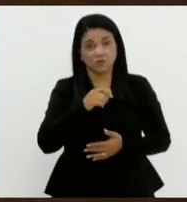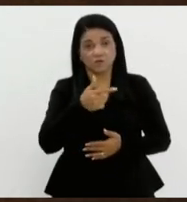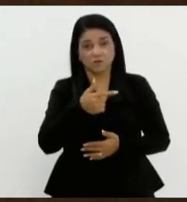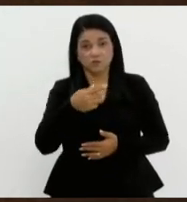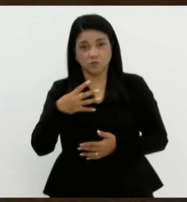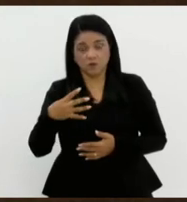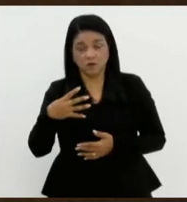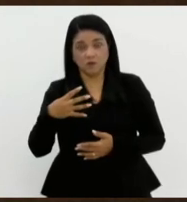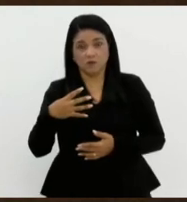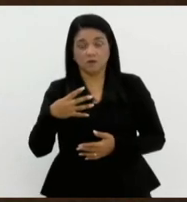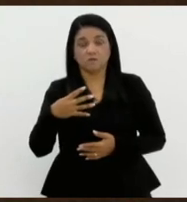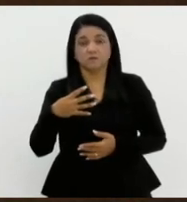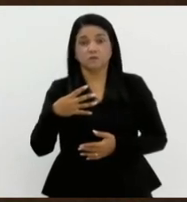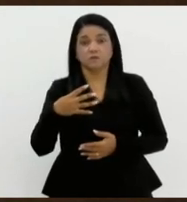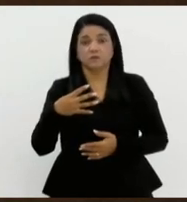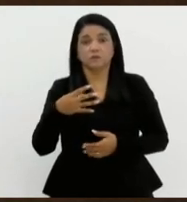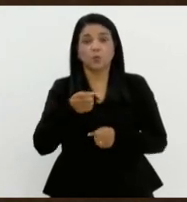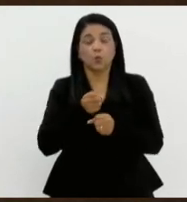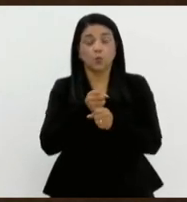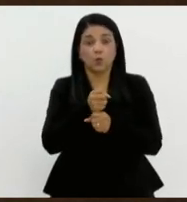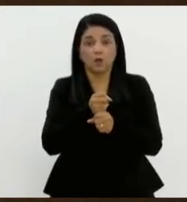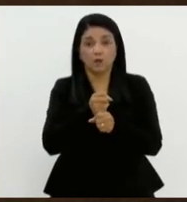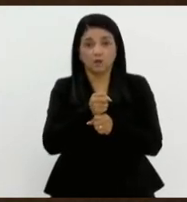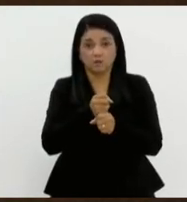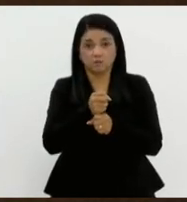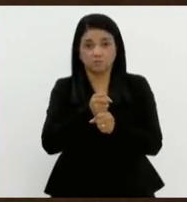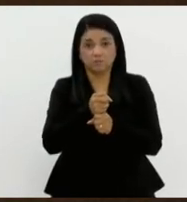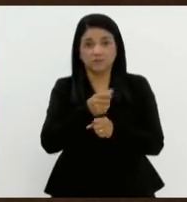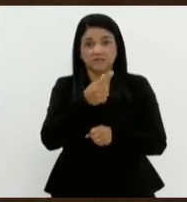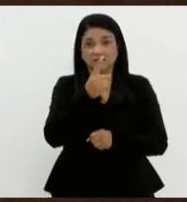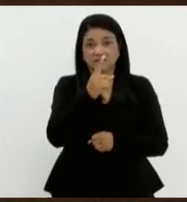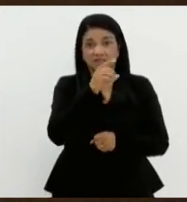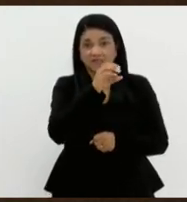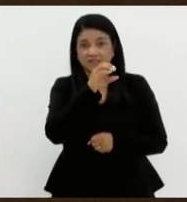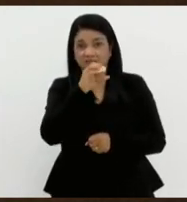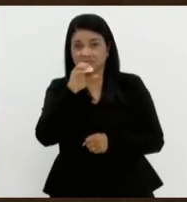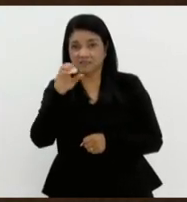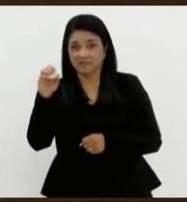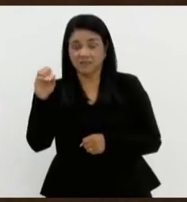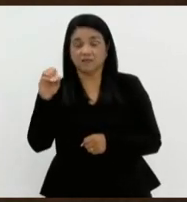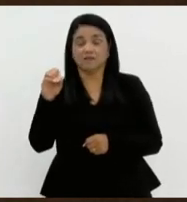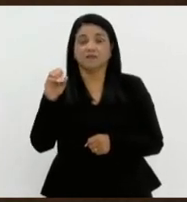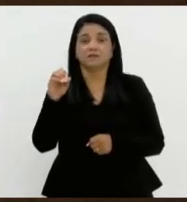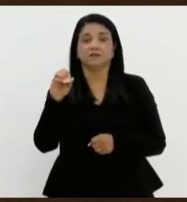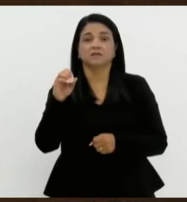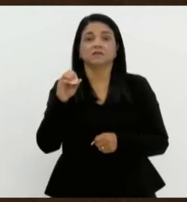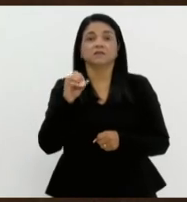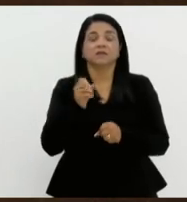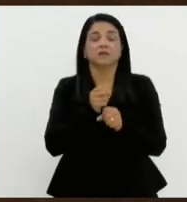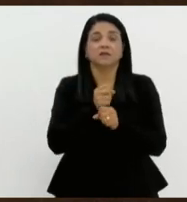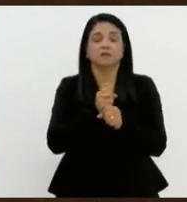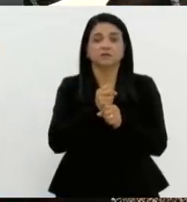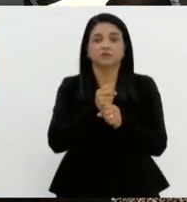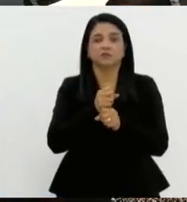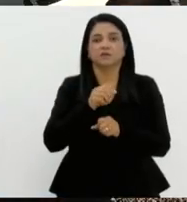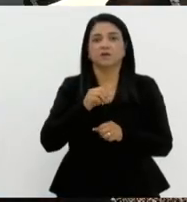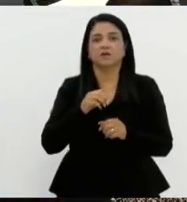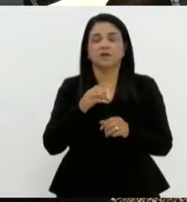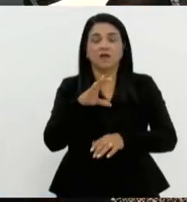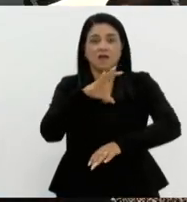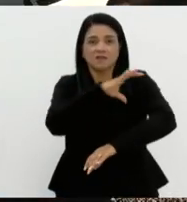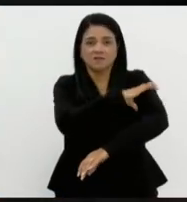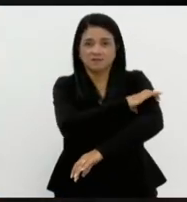declara ano de 2024 como ano do centenário das Assembleias de Deus no Estado do Rio de Janeiro. Obrigado, senhora.